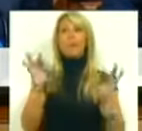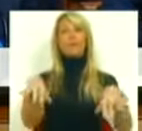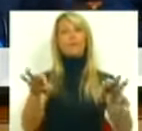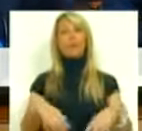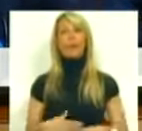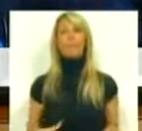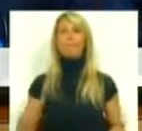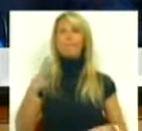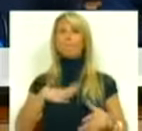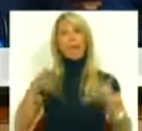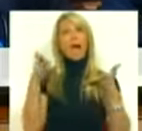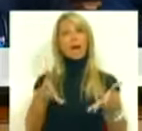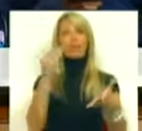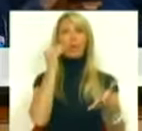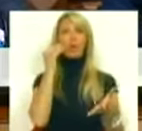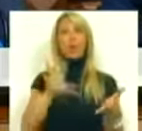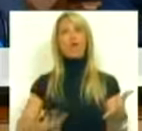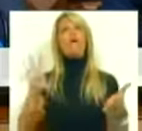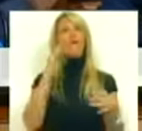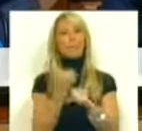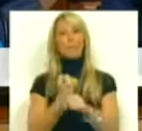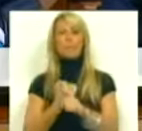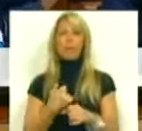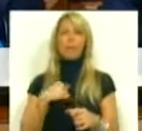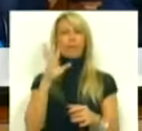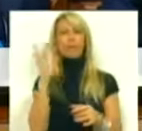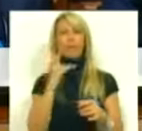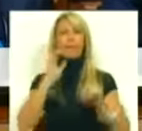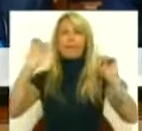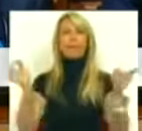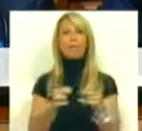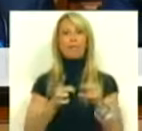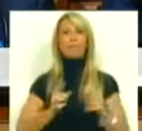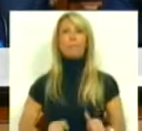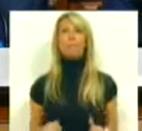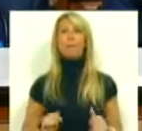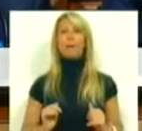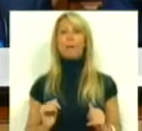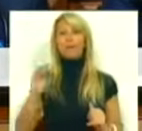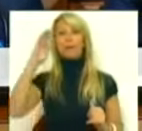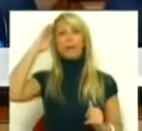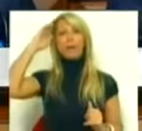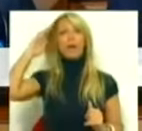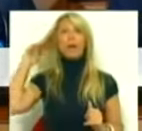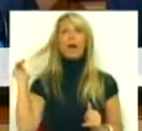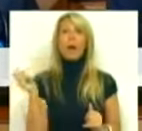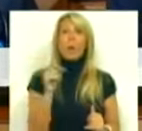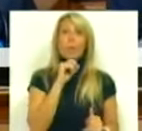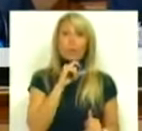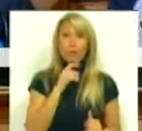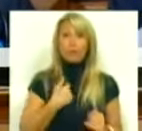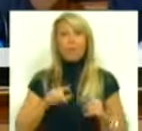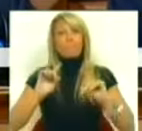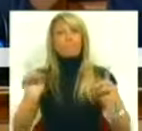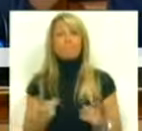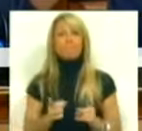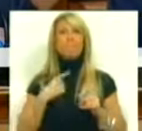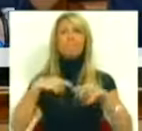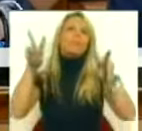seja, queria ajudar à condução dos trabalhos. Vamos procurar ser breves e, naquilo que está ao nosso alcance, ser concisos